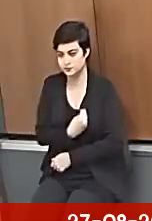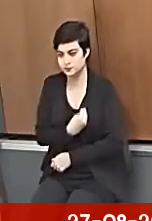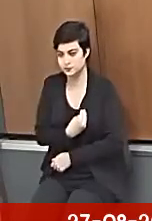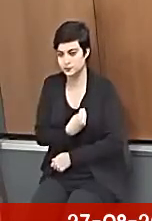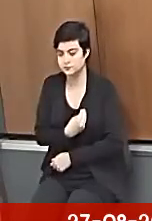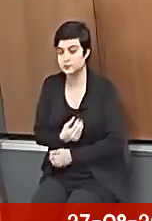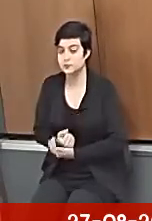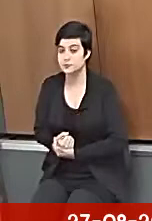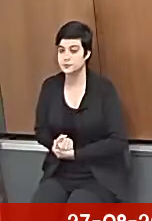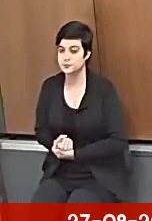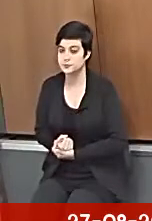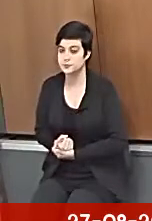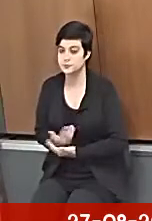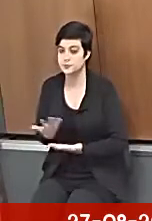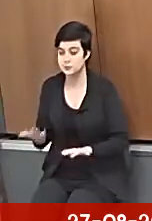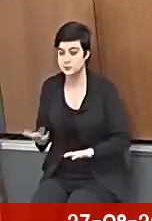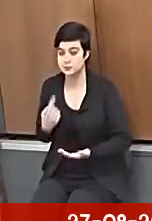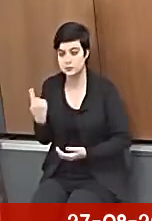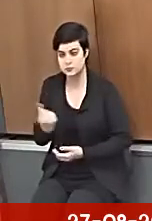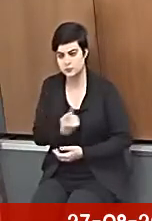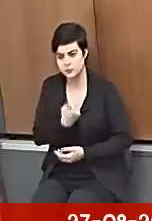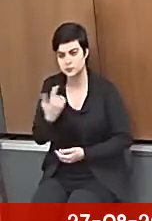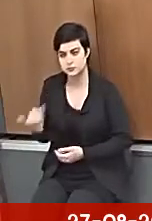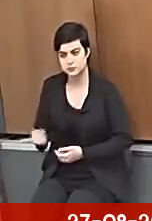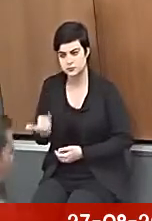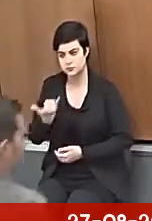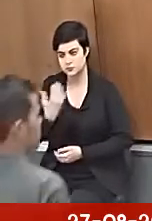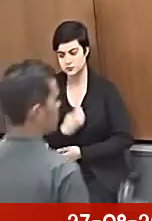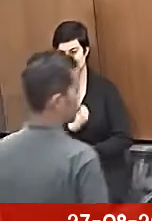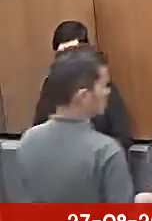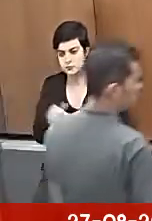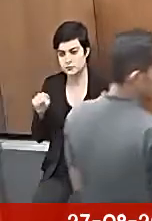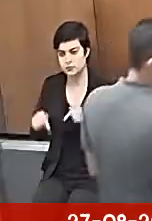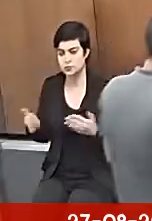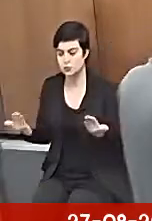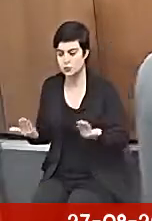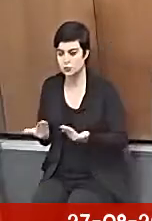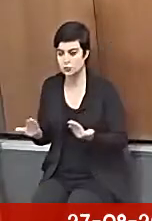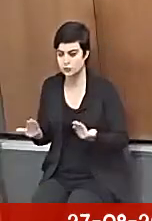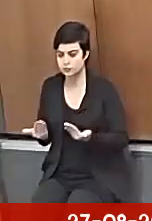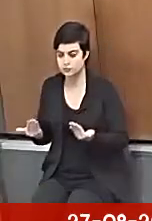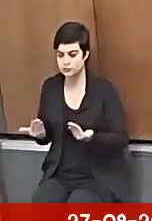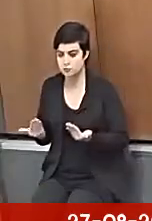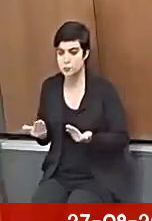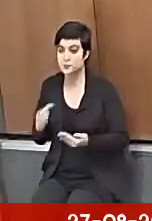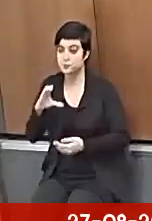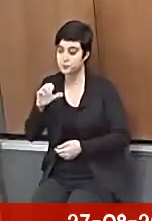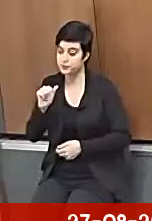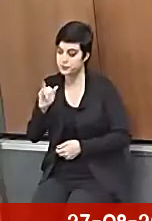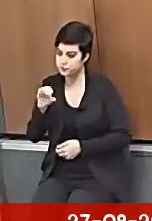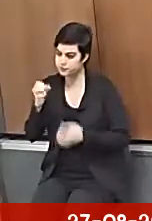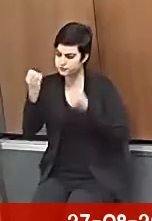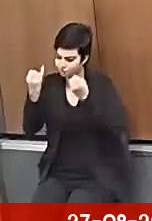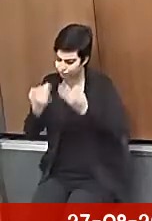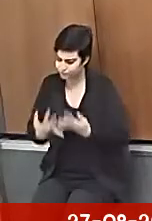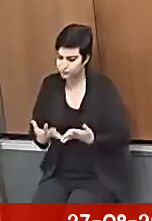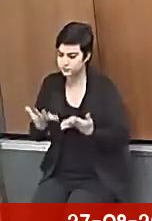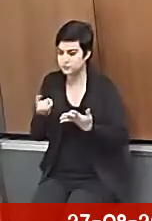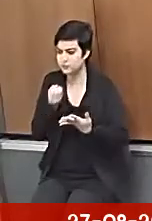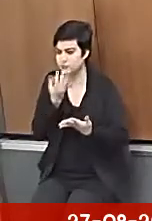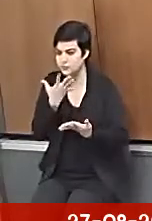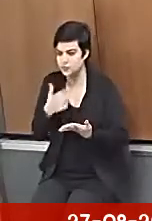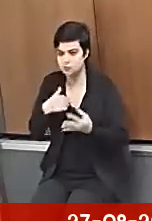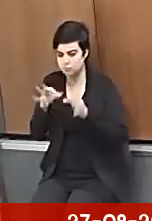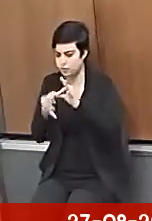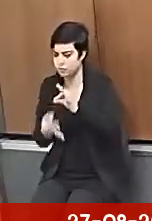prol dessa luta que é de extrema importância é depois que o caio falou tão bem acho que não tem que ter